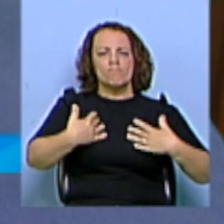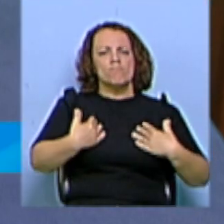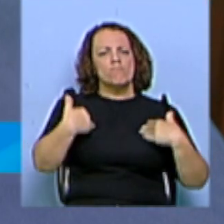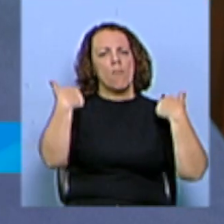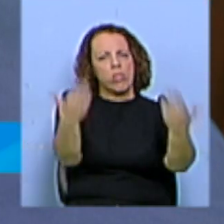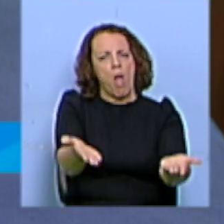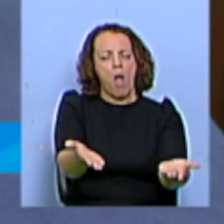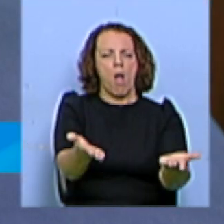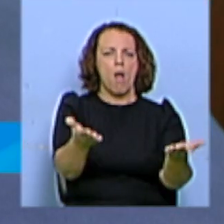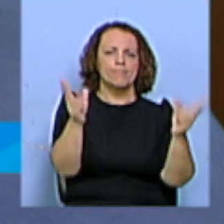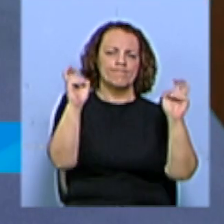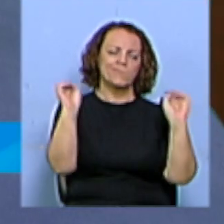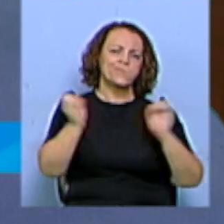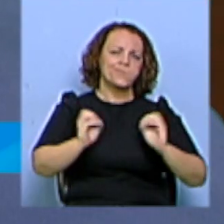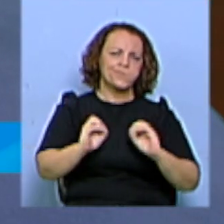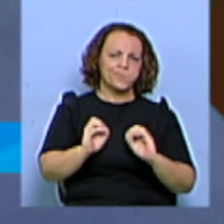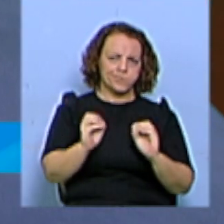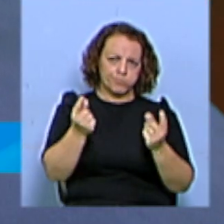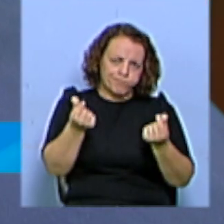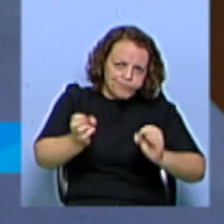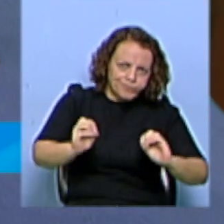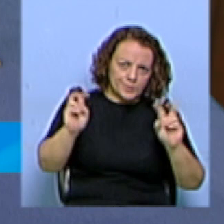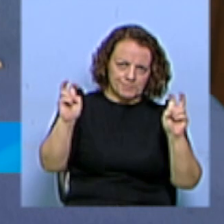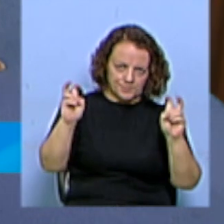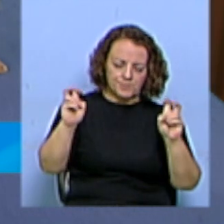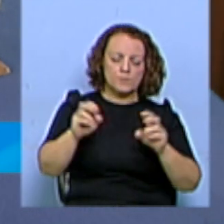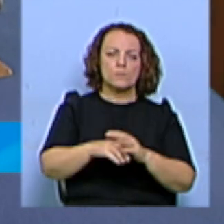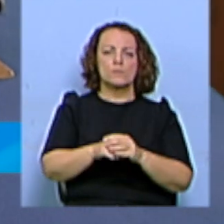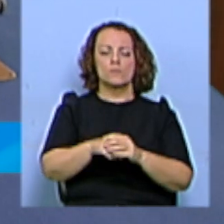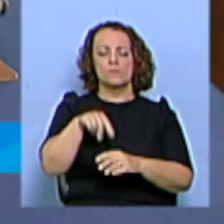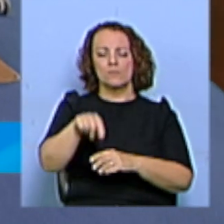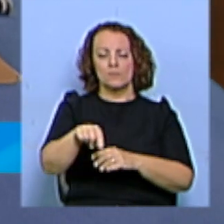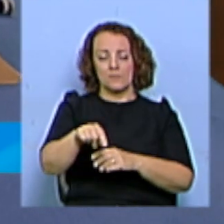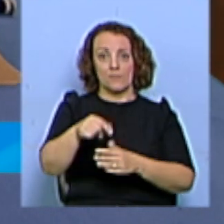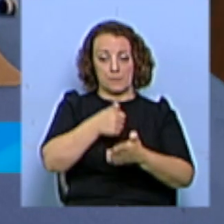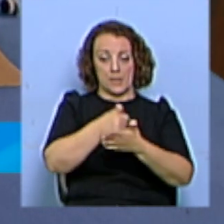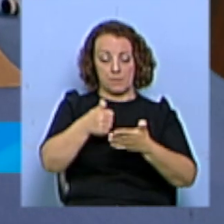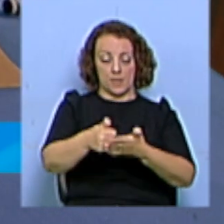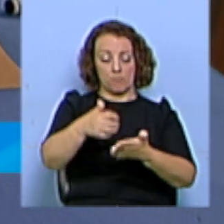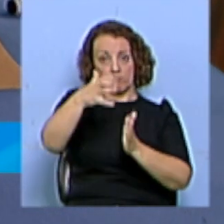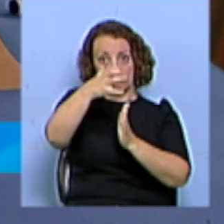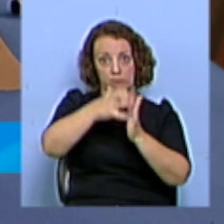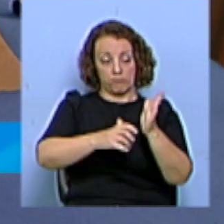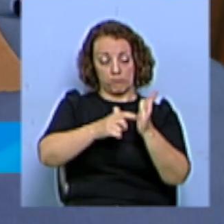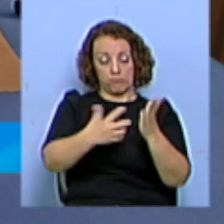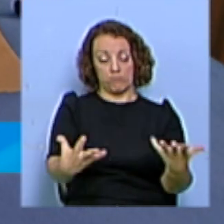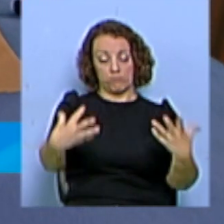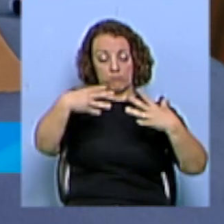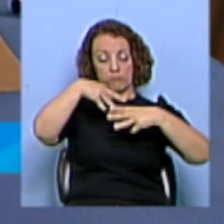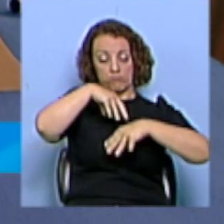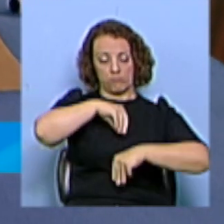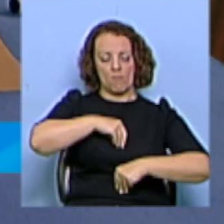bíblica, que naturalmente deve ser vivida, e que a comunidade que está a reconstruir-se